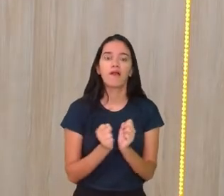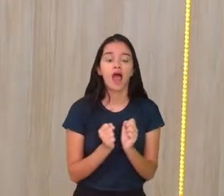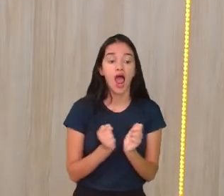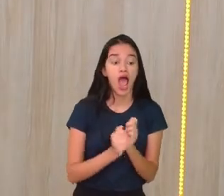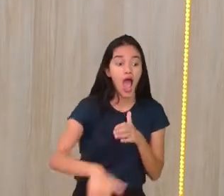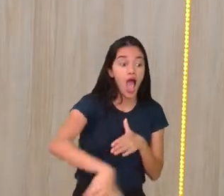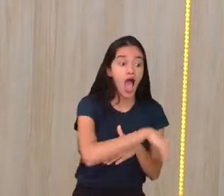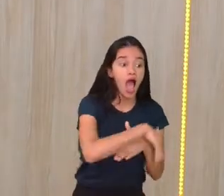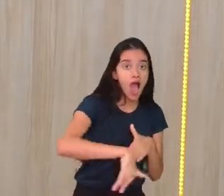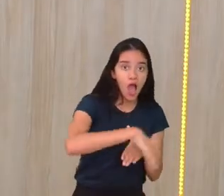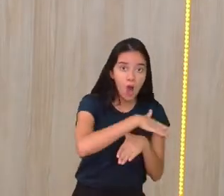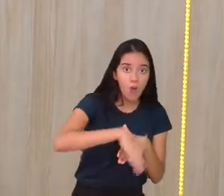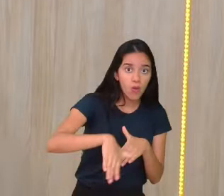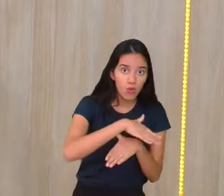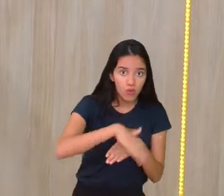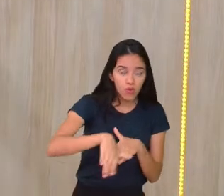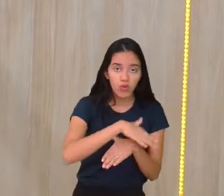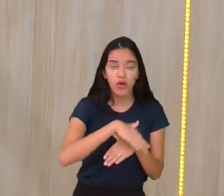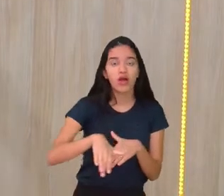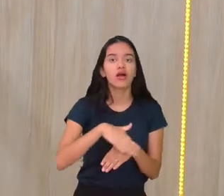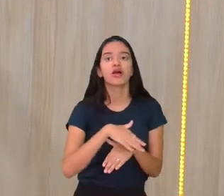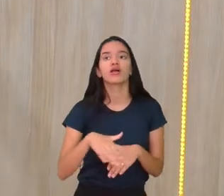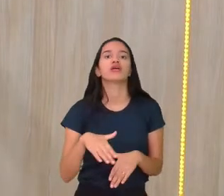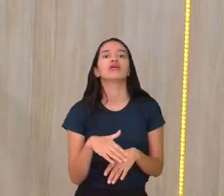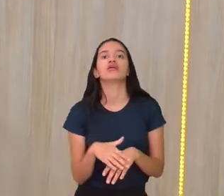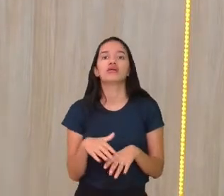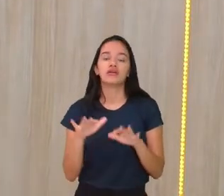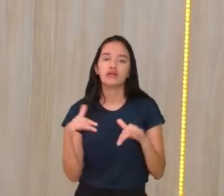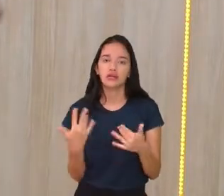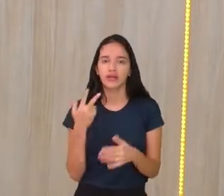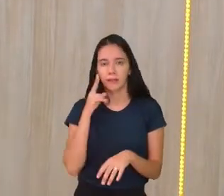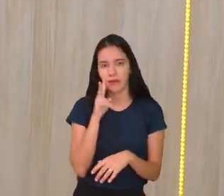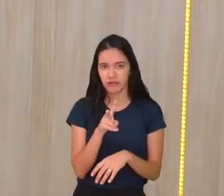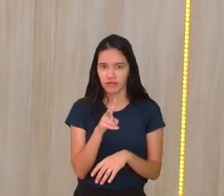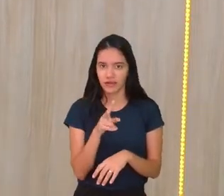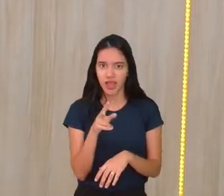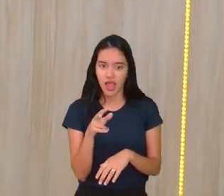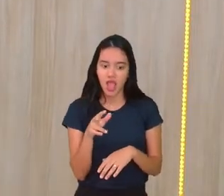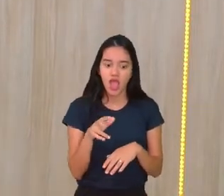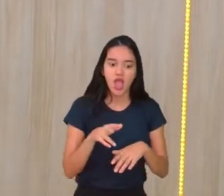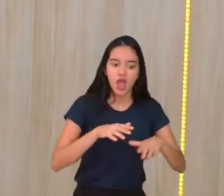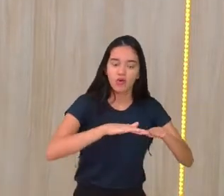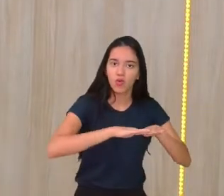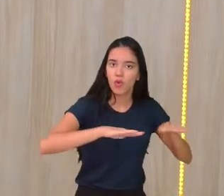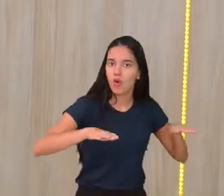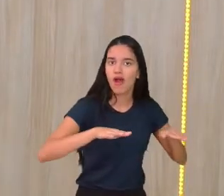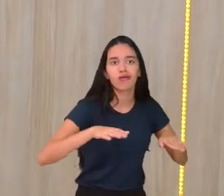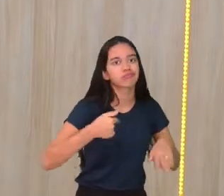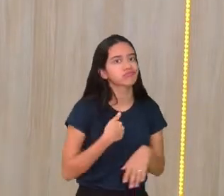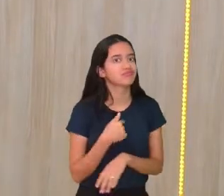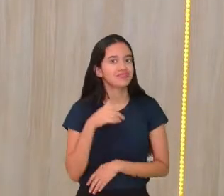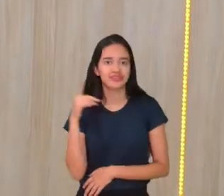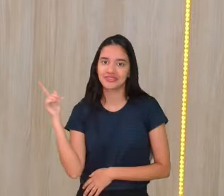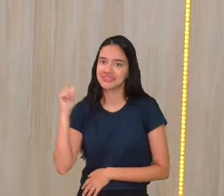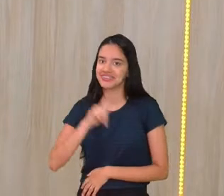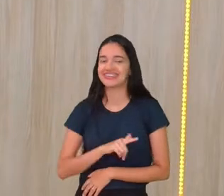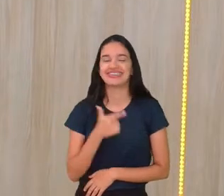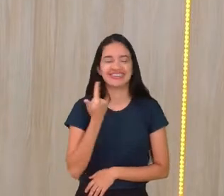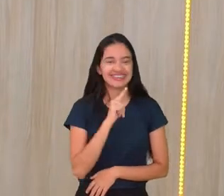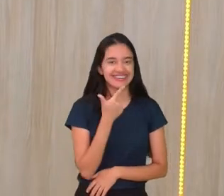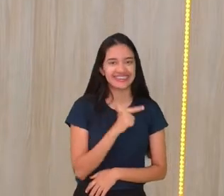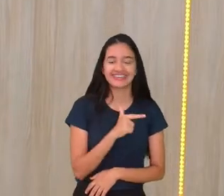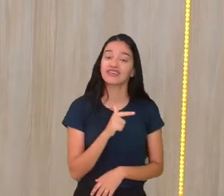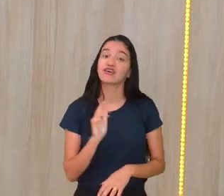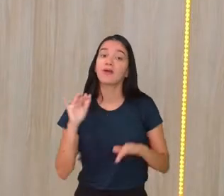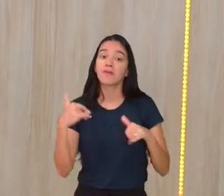a rua amanhece de uma maneira incrível, viu? Dá para ver o chão? Não dá, não. Não dá de forma alguma. E